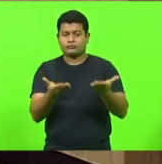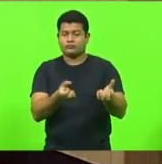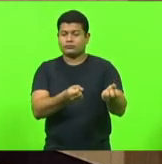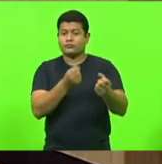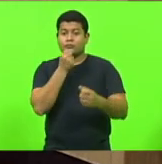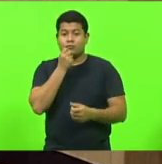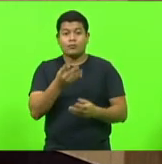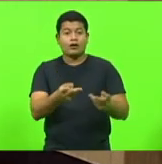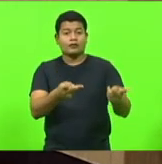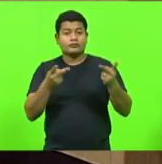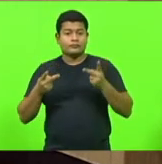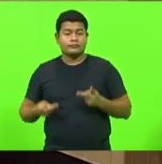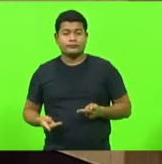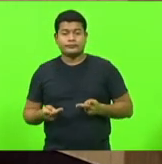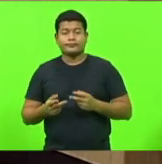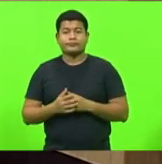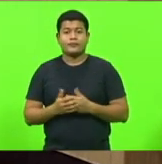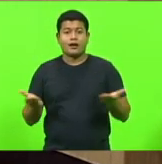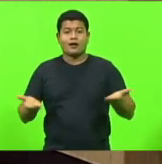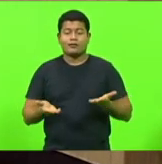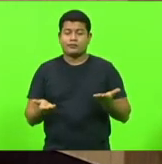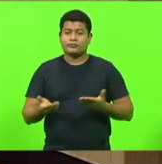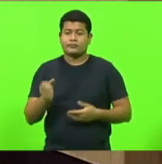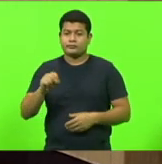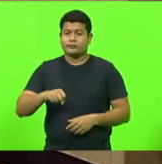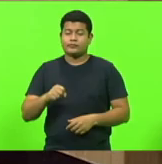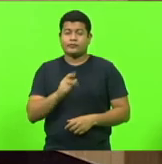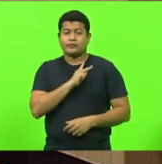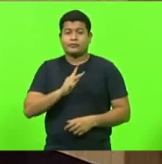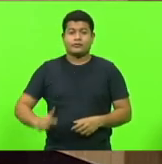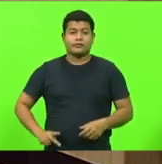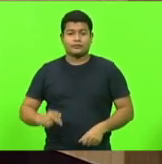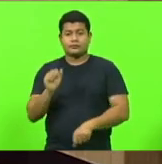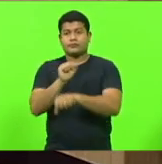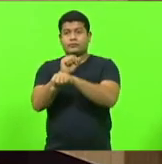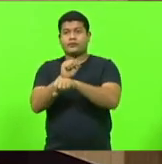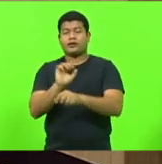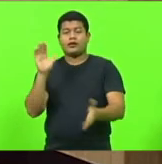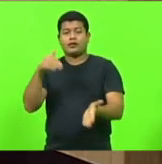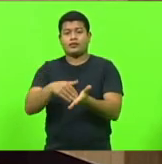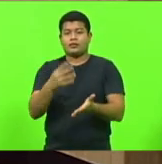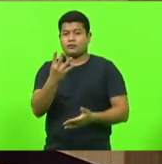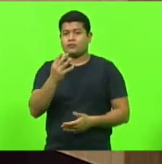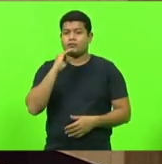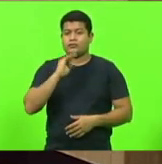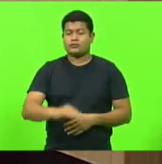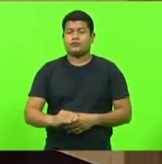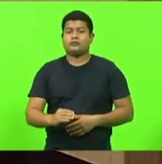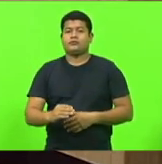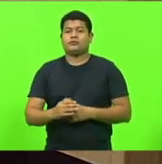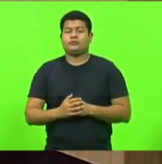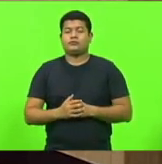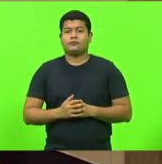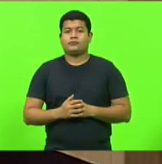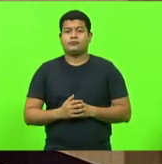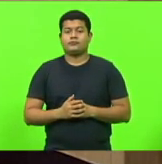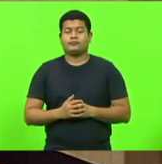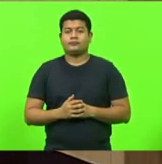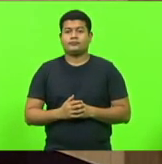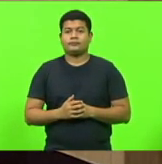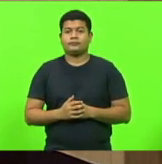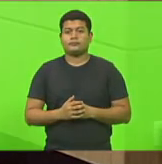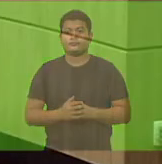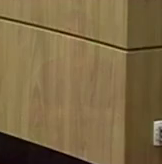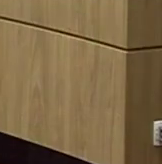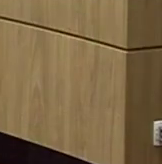Catarinense. Agora sim, essa presidência suspende a sessão até às 16 horas. Está suspensa a sessão.